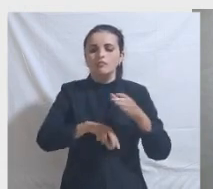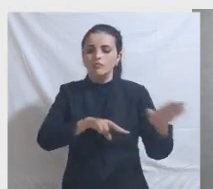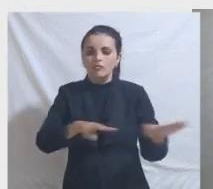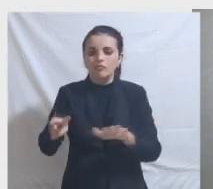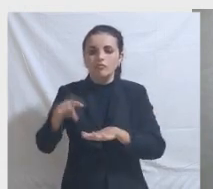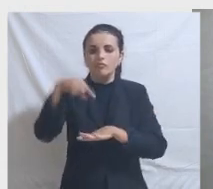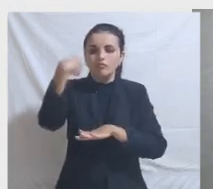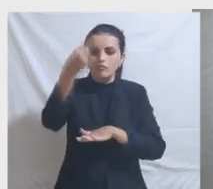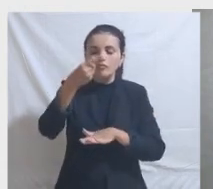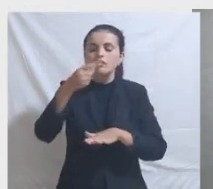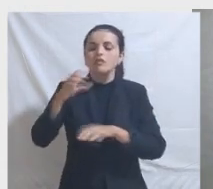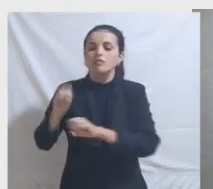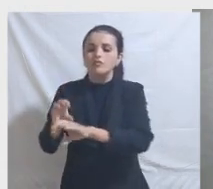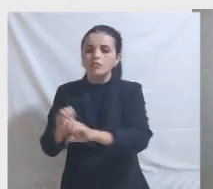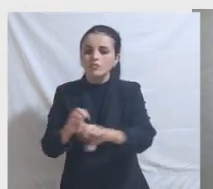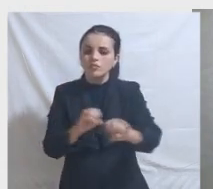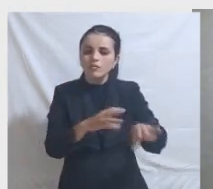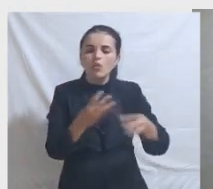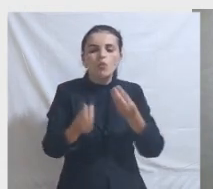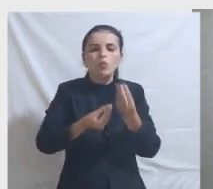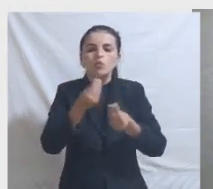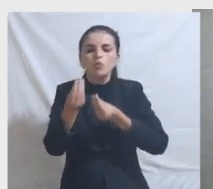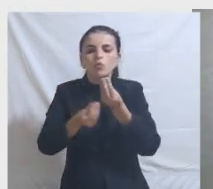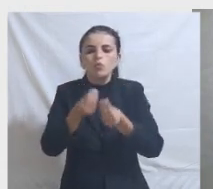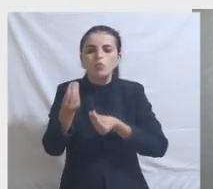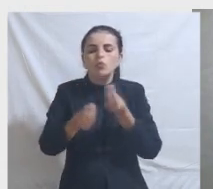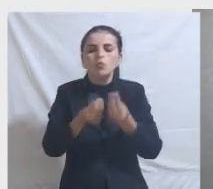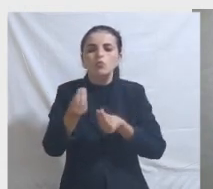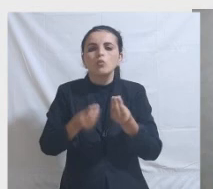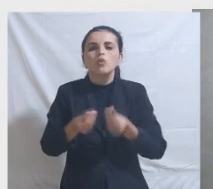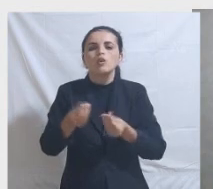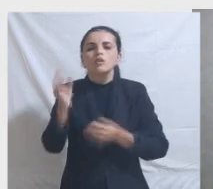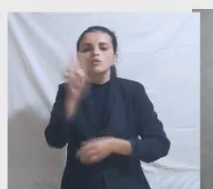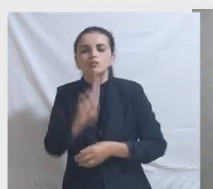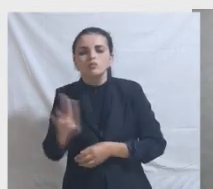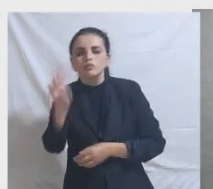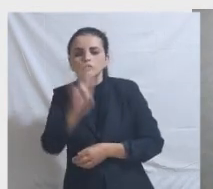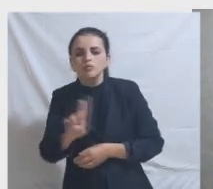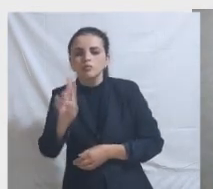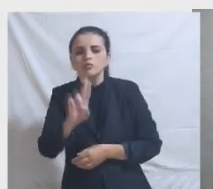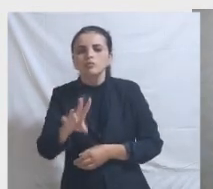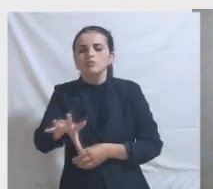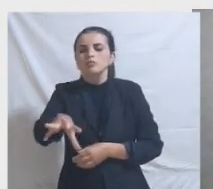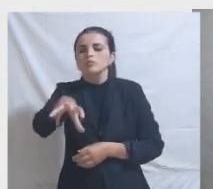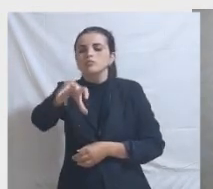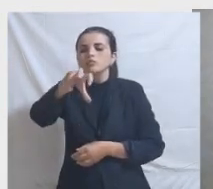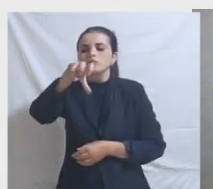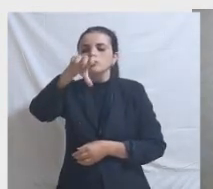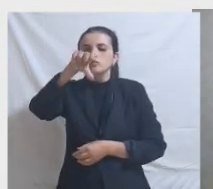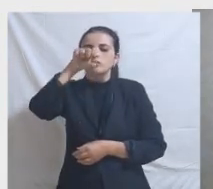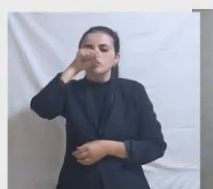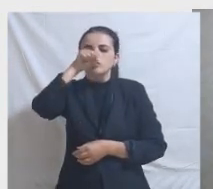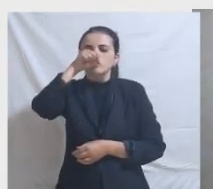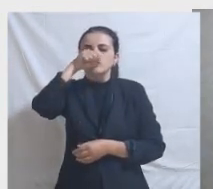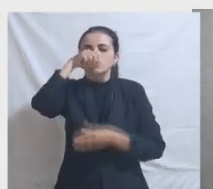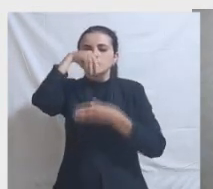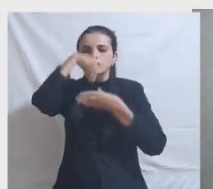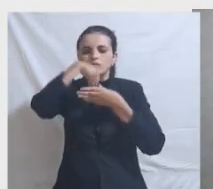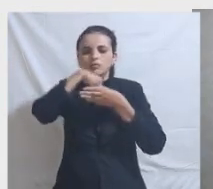essas trocas gasosas e a gente vai ver algumas coisinhas relacionadas ao nosso pulmão. E a gente na próxima aula também